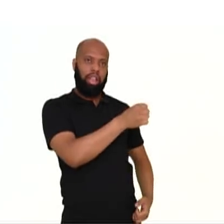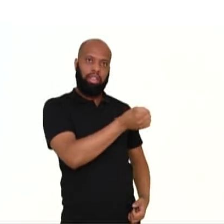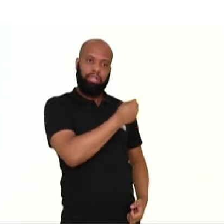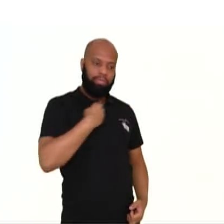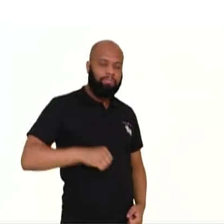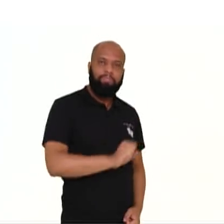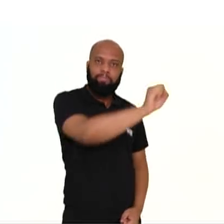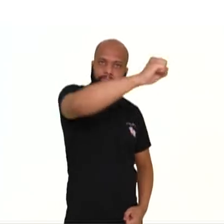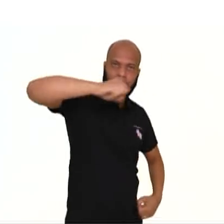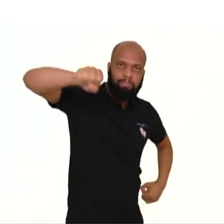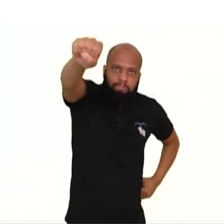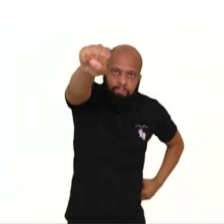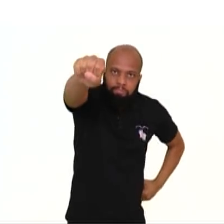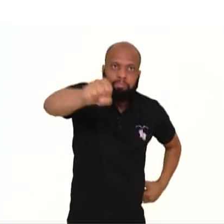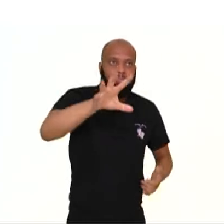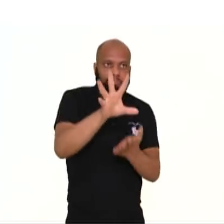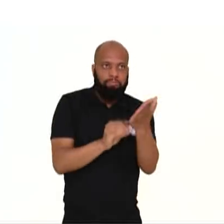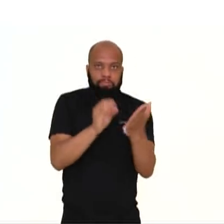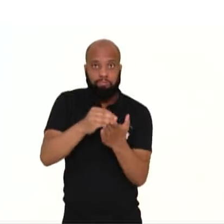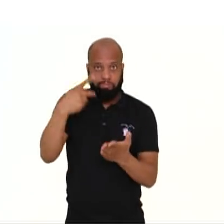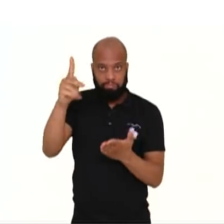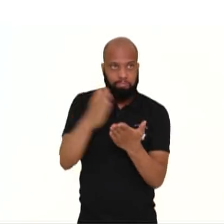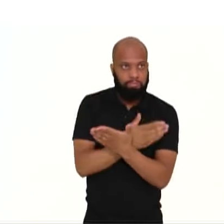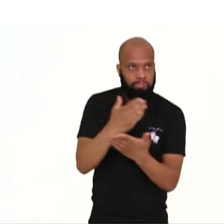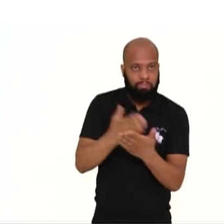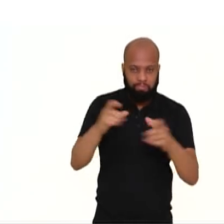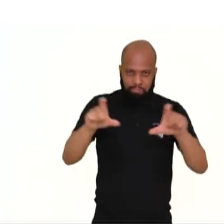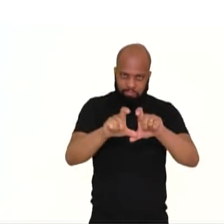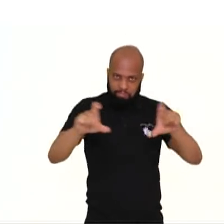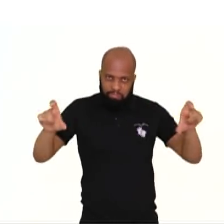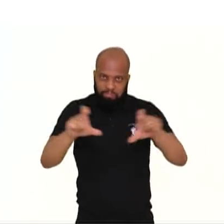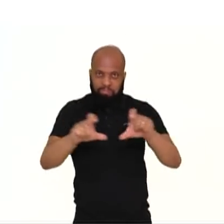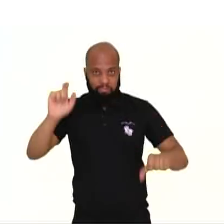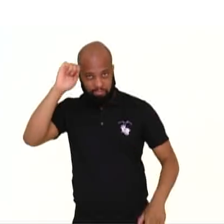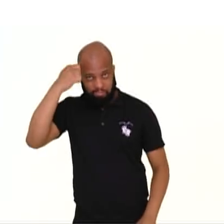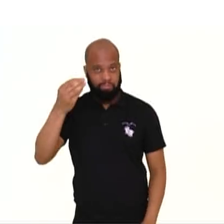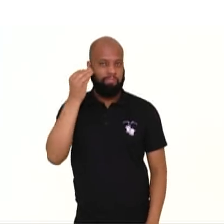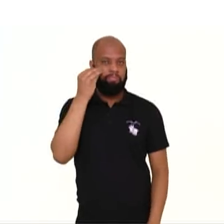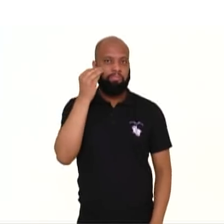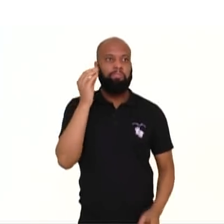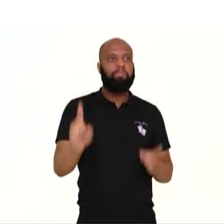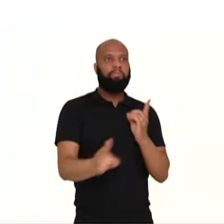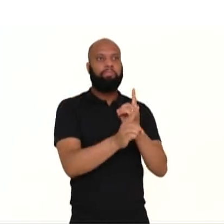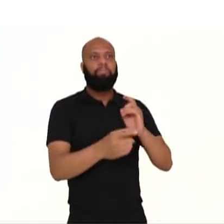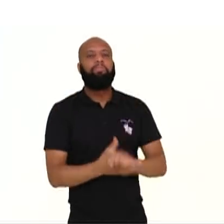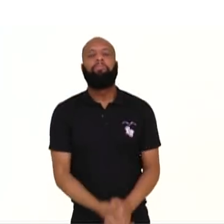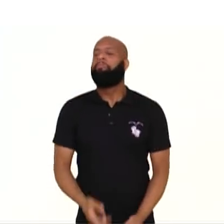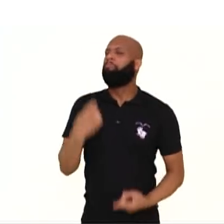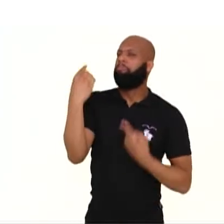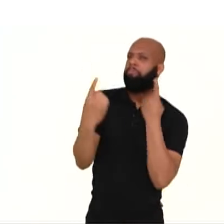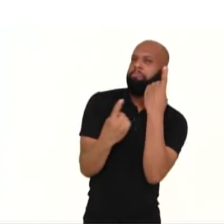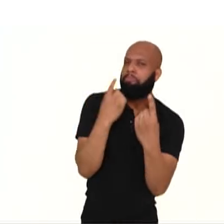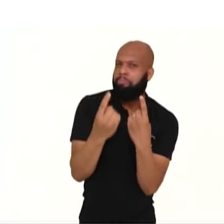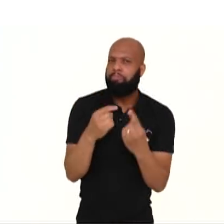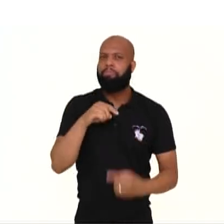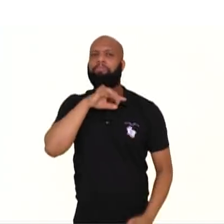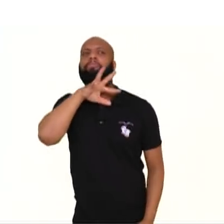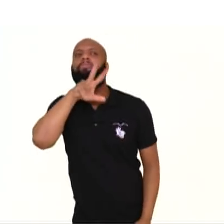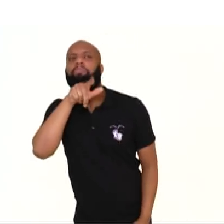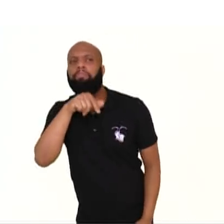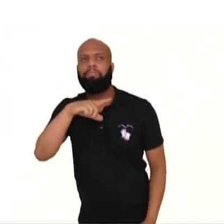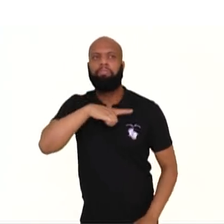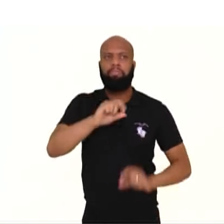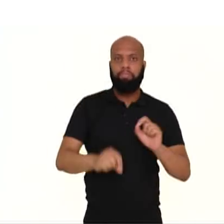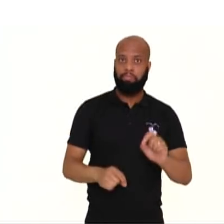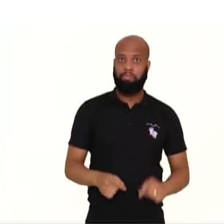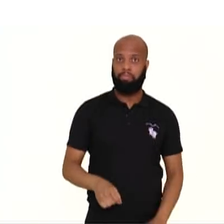caderno o enigma da Esfinge e tente decifrá-lo. O enigma é o seguinte: qual é o animal que anda com